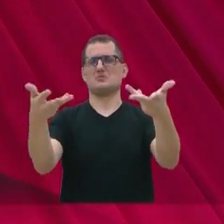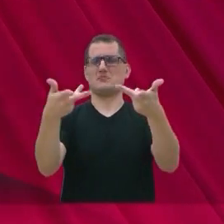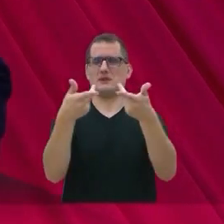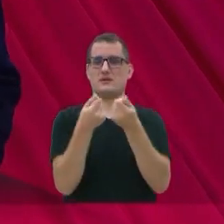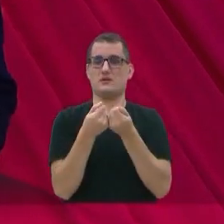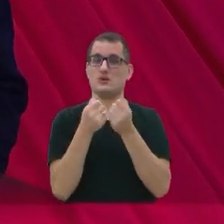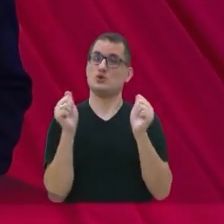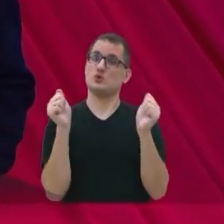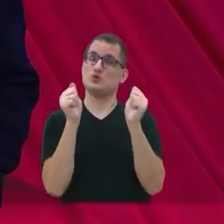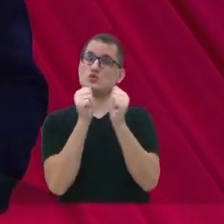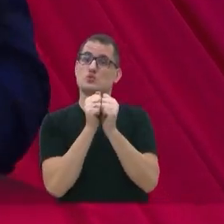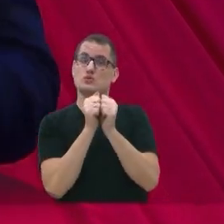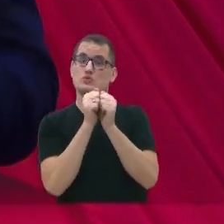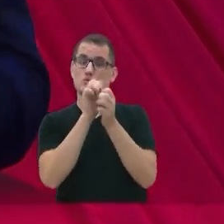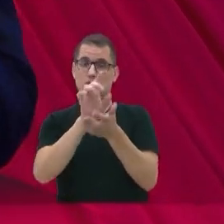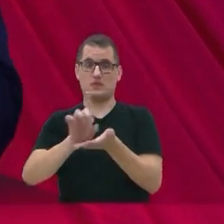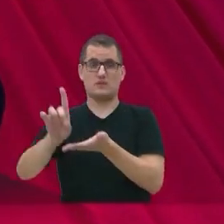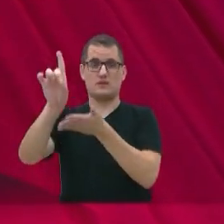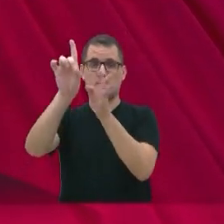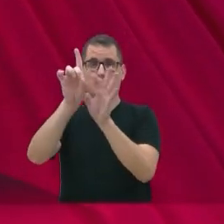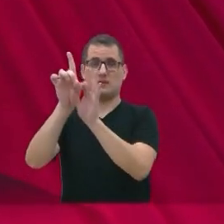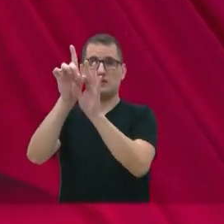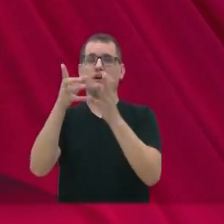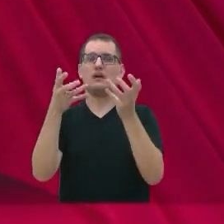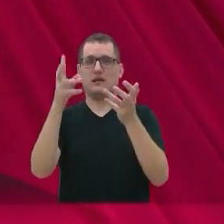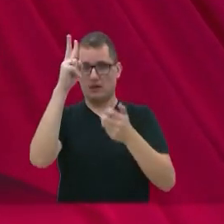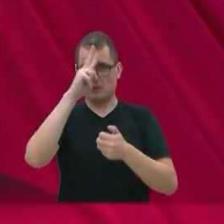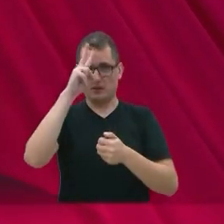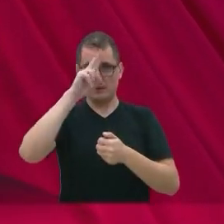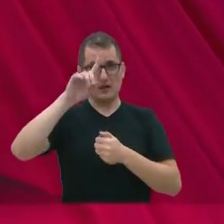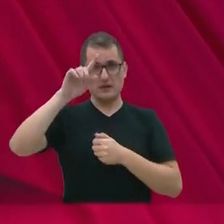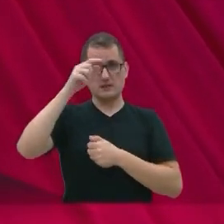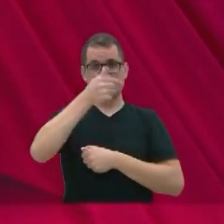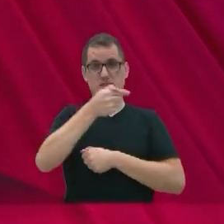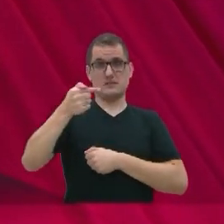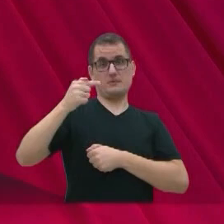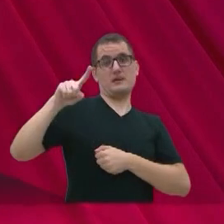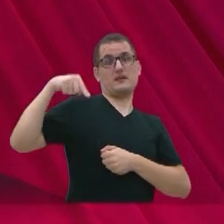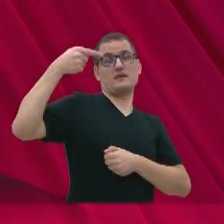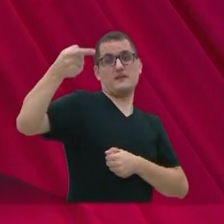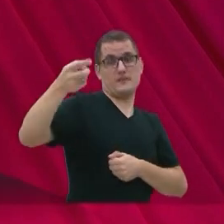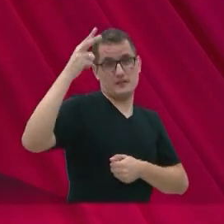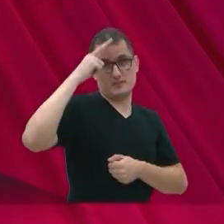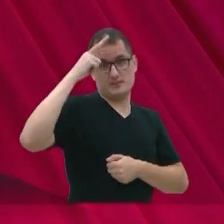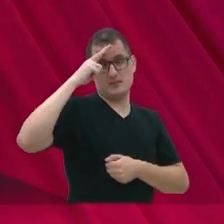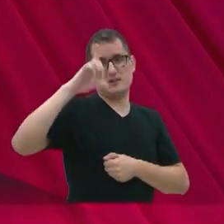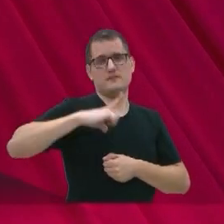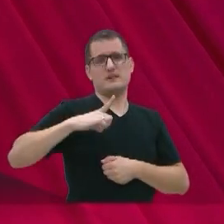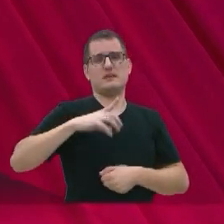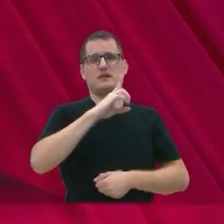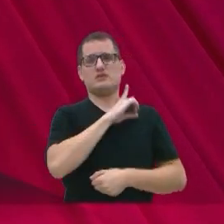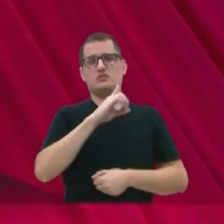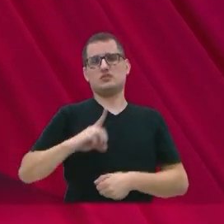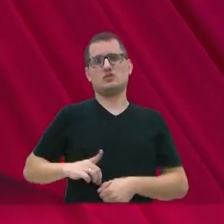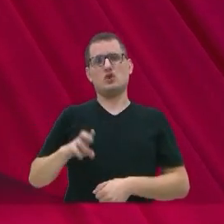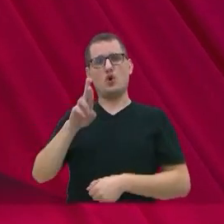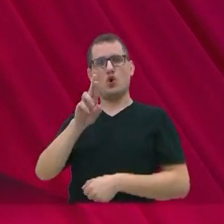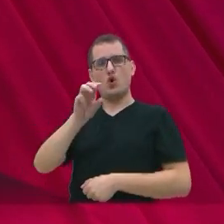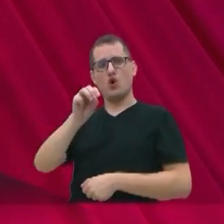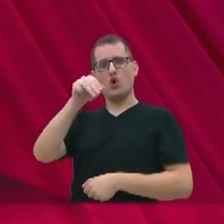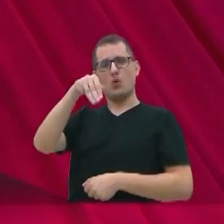na presença de Deus. E eu quero lembrar que na próxima segunda teremos o diácono Rômulo